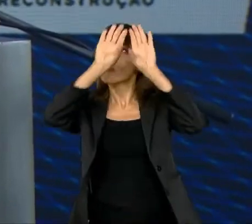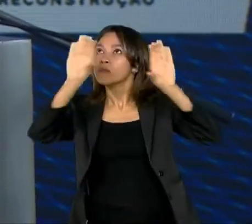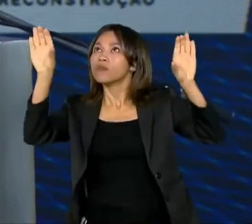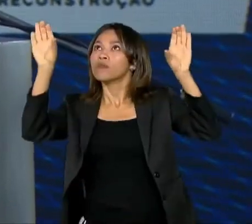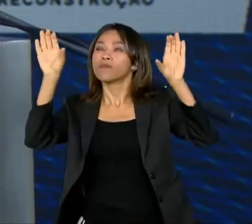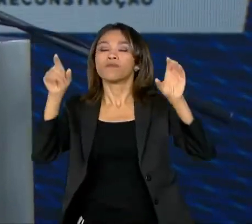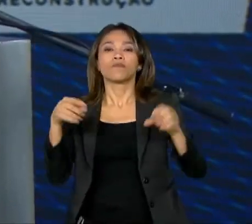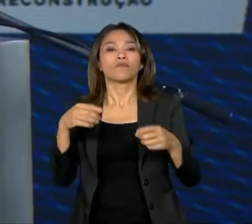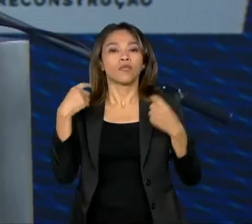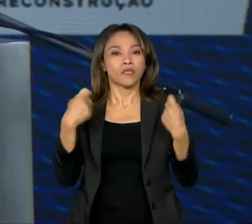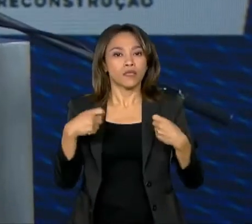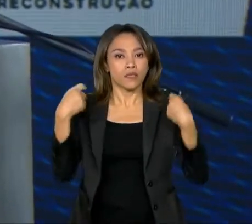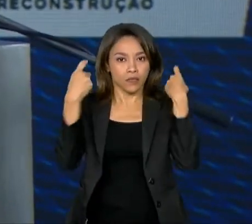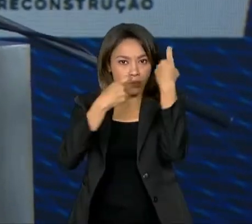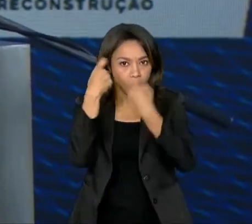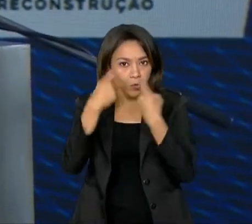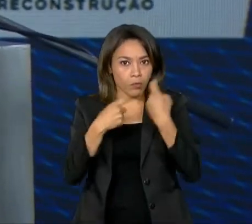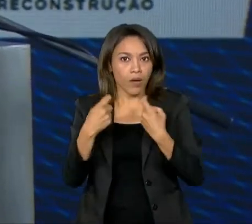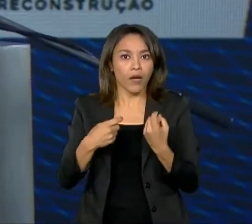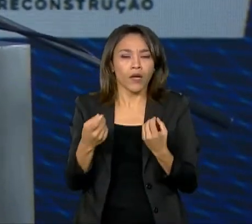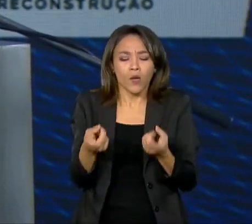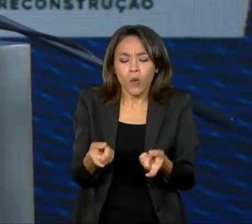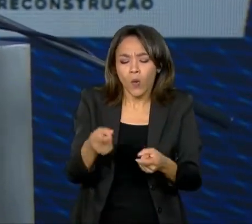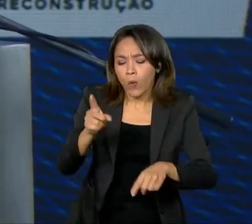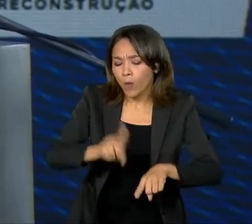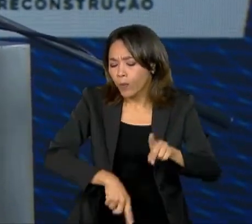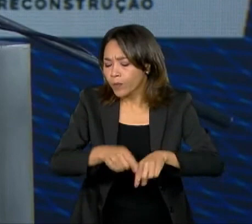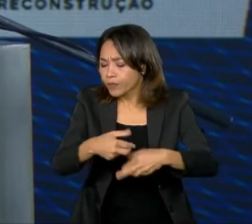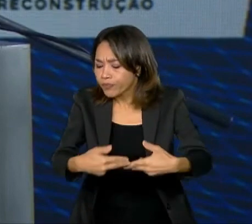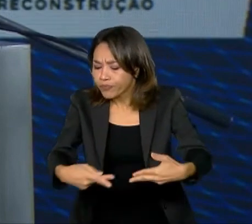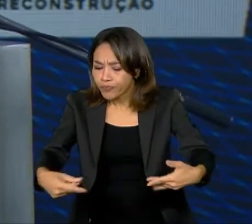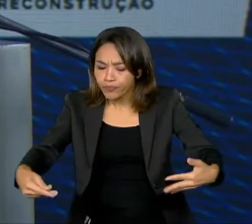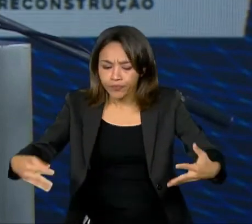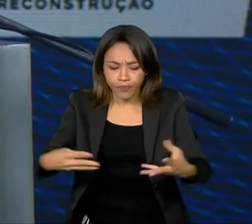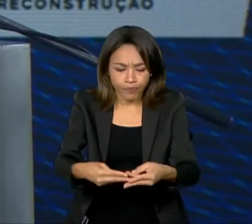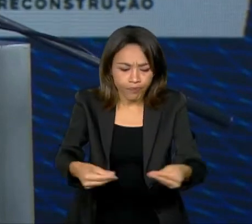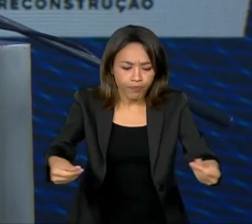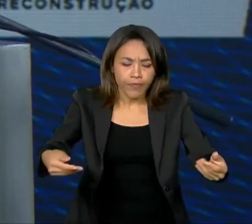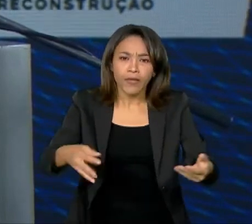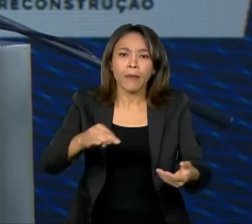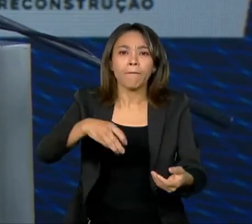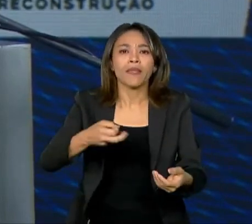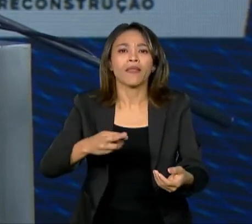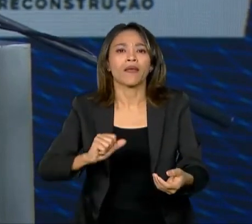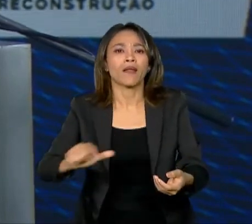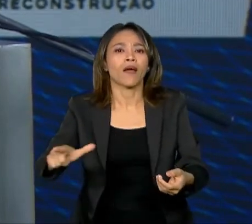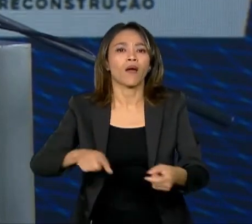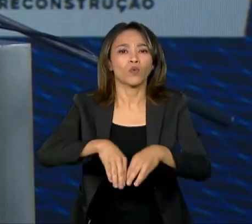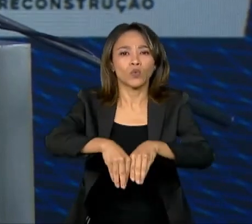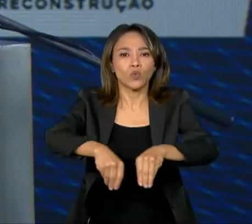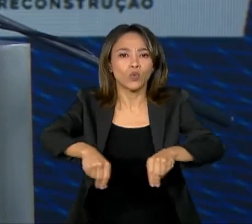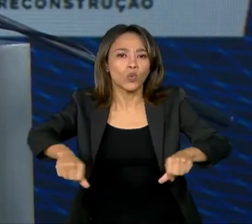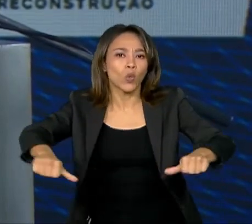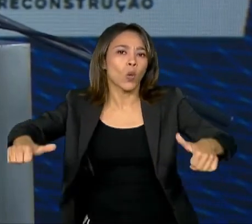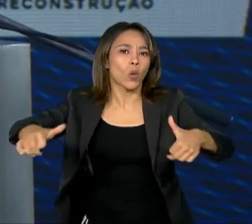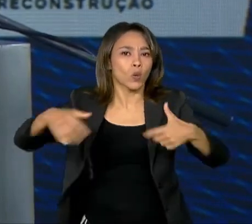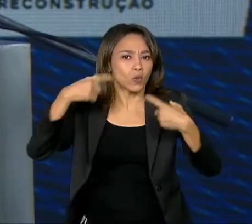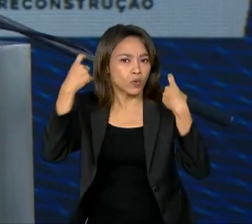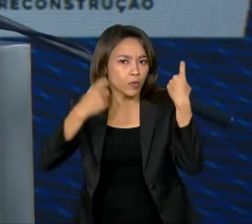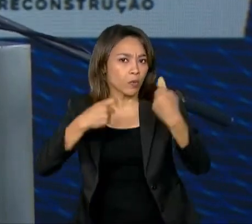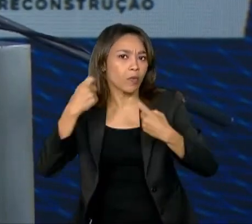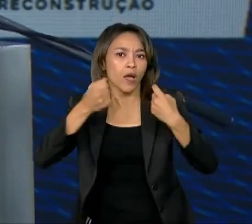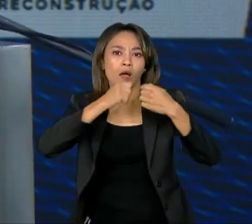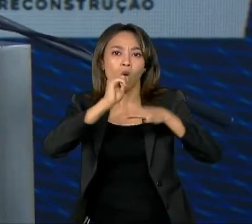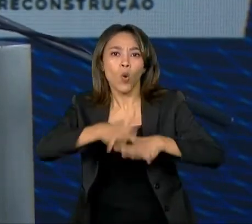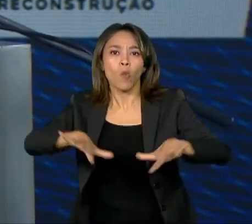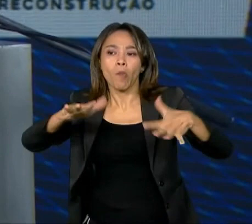tem que se preocupar com a riqueza do solo e do subsolo tem que se preocupar com a riqueza do mar mas